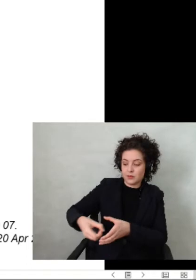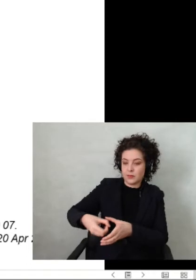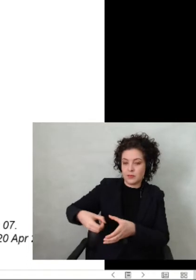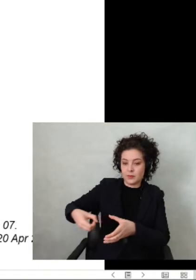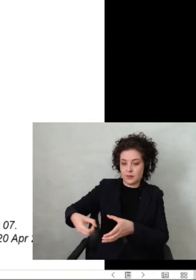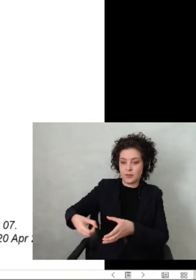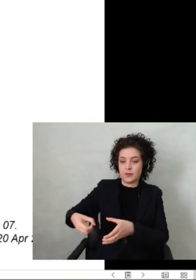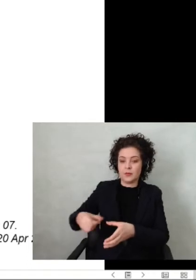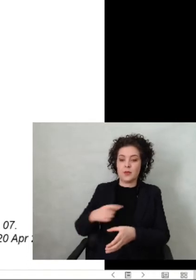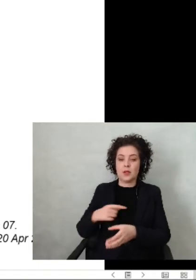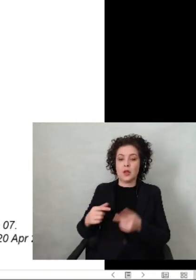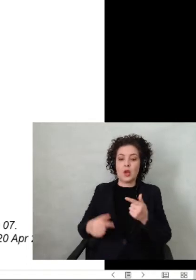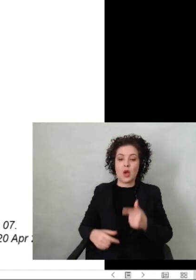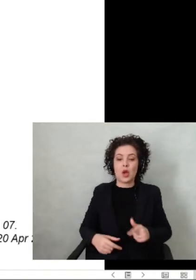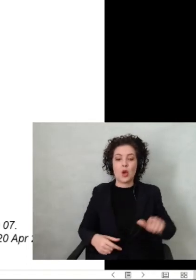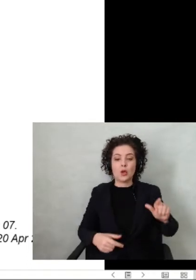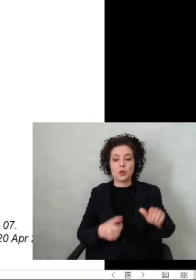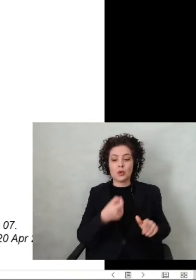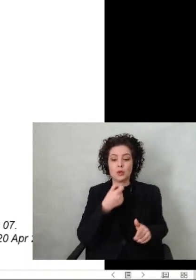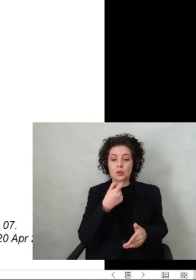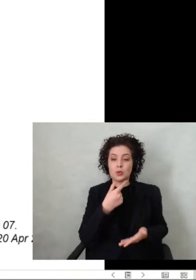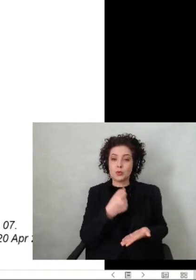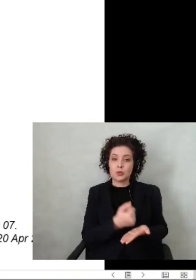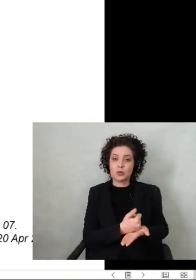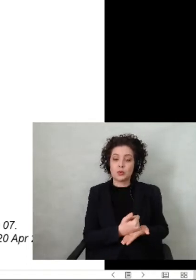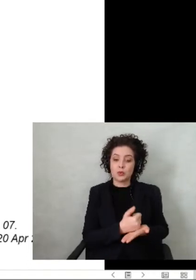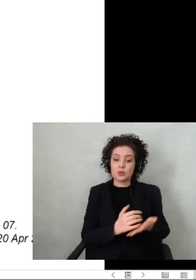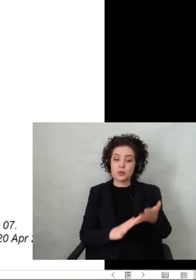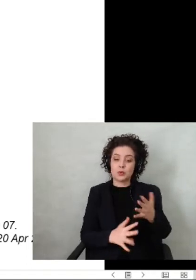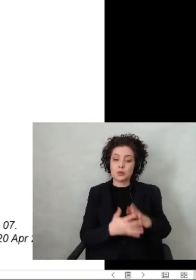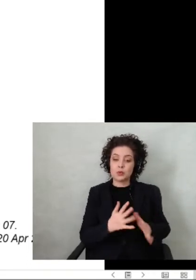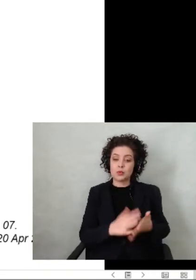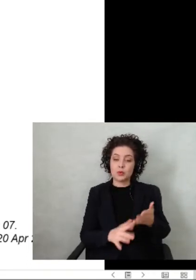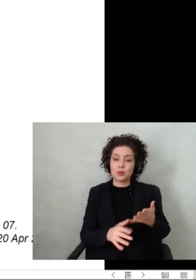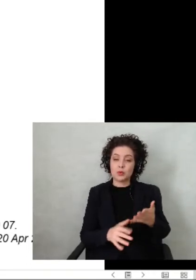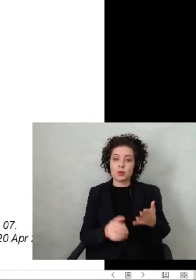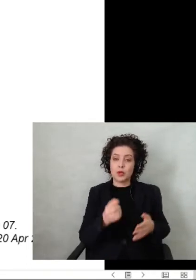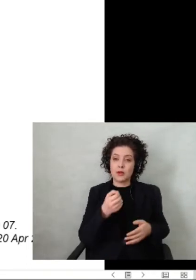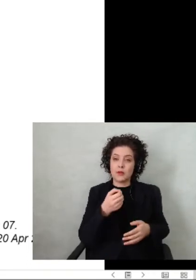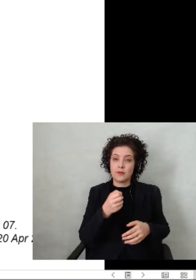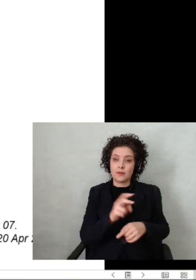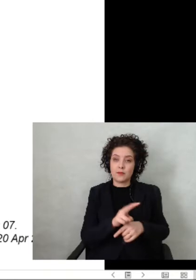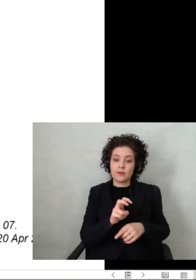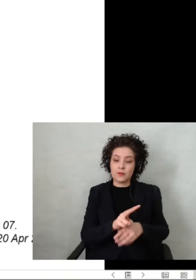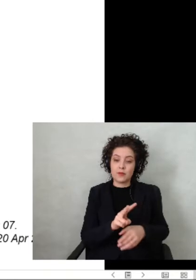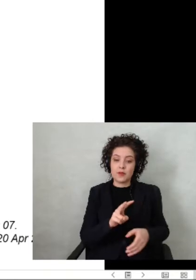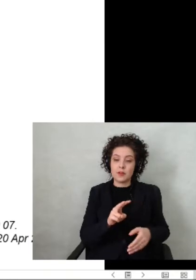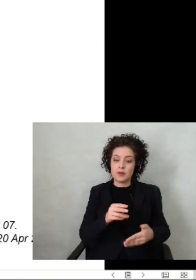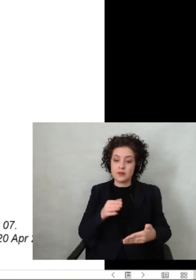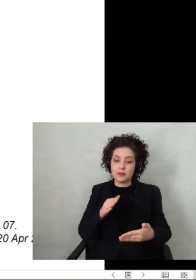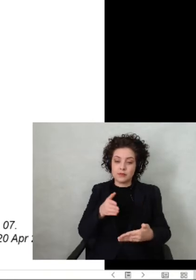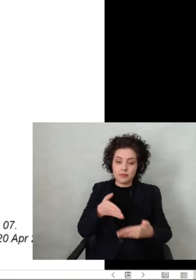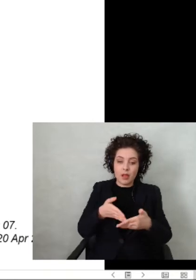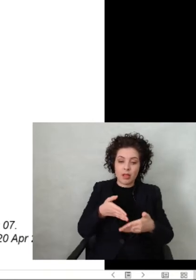um outro medicamento que pode impedir a entrada do vírus, que é o Camostat, também sendo